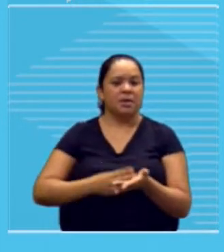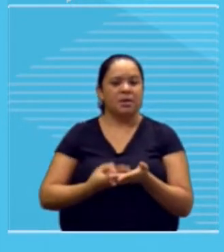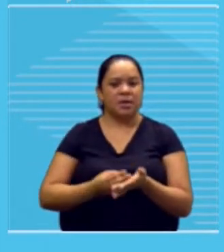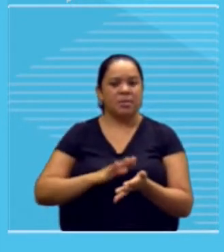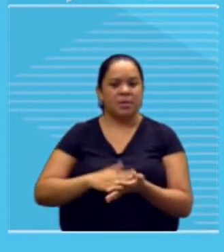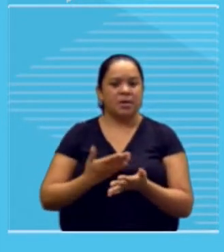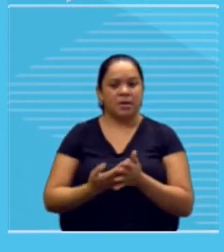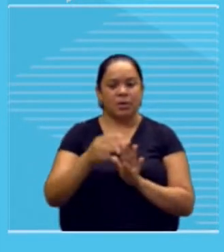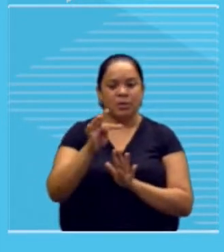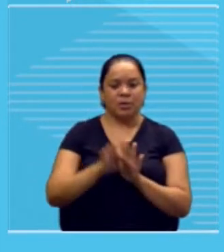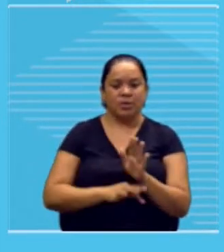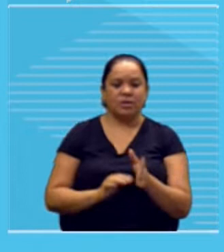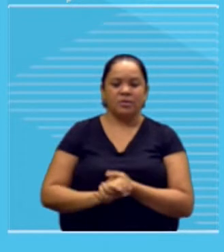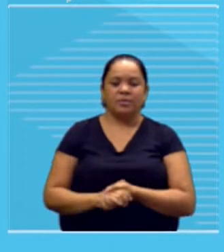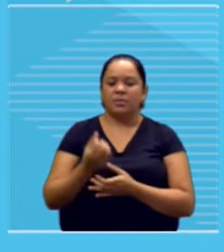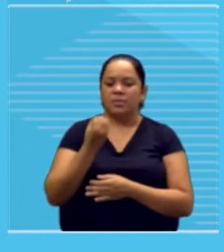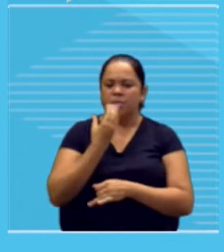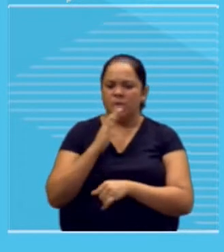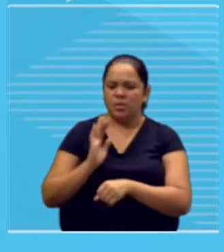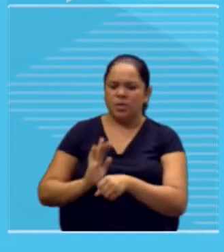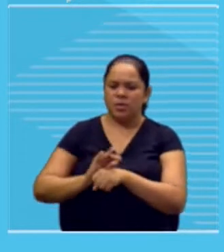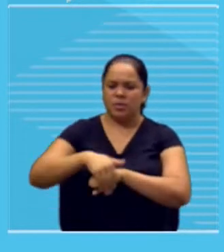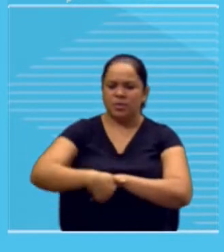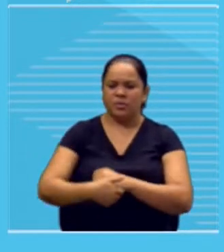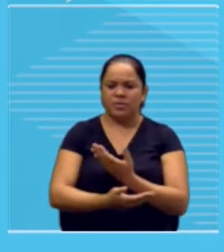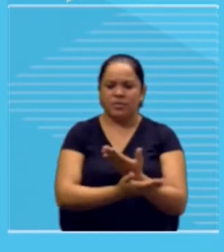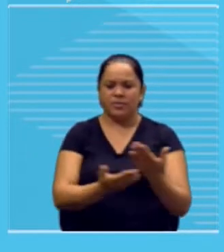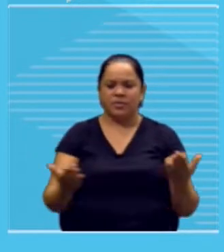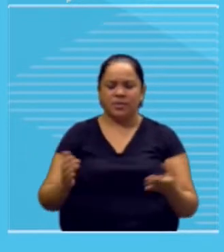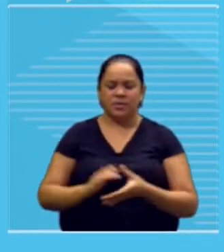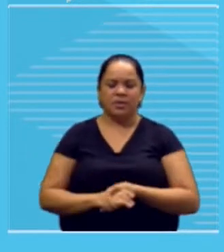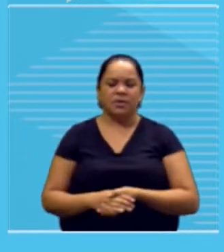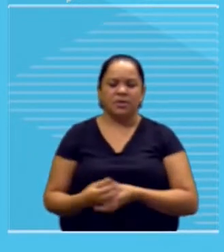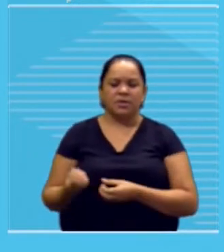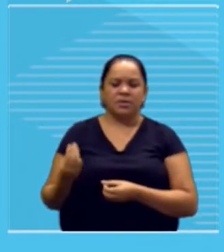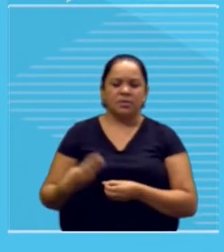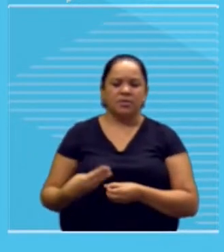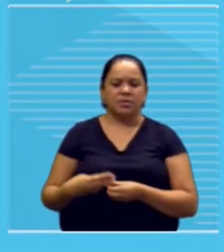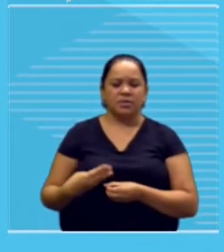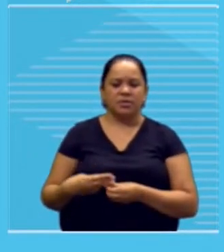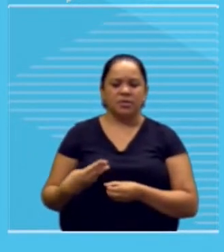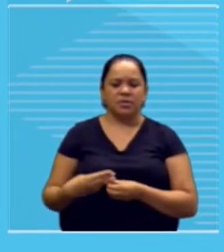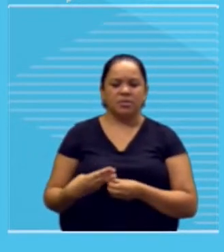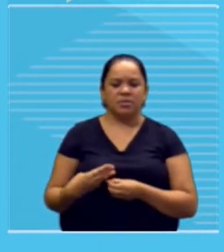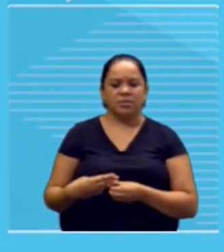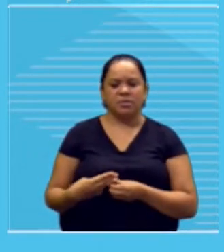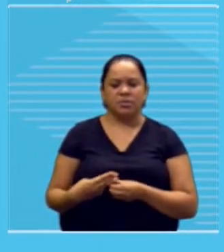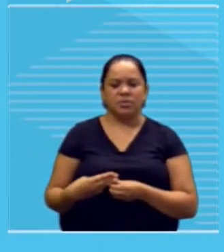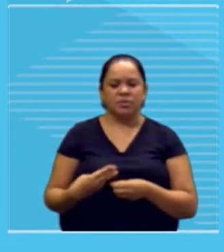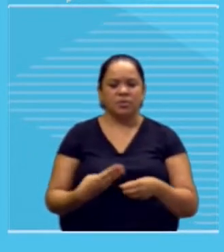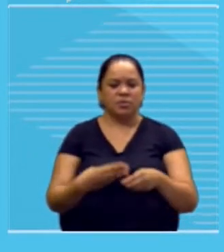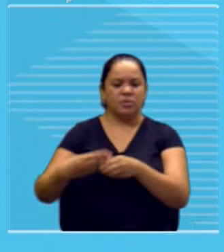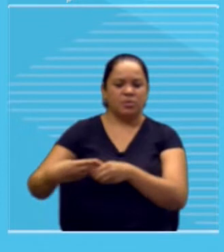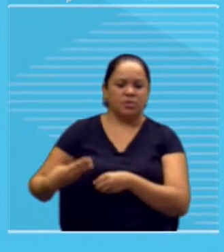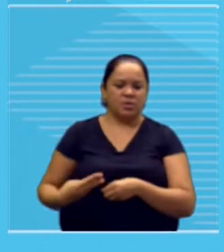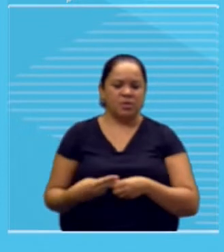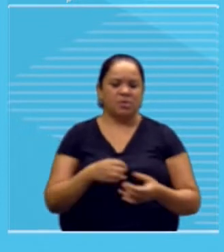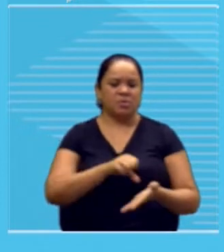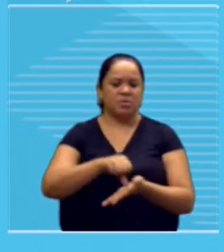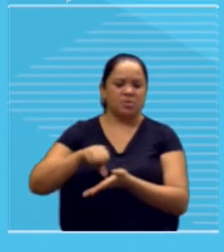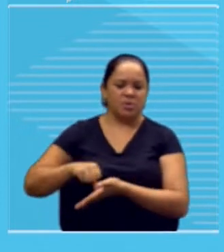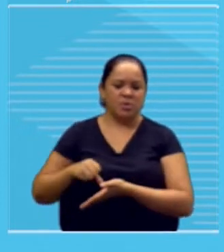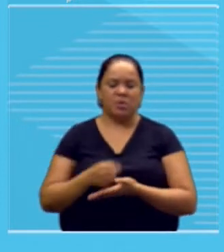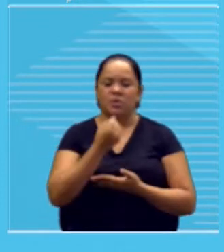que nos Assiste agora ao vivo pessoal do Polo de novo Santo Antônio galerinha lá em São Francisco do Piauí sejam muito